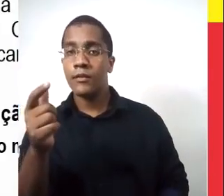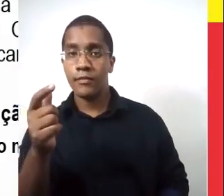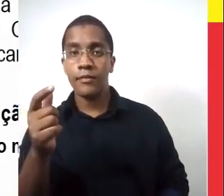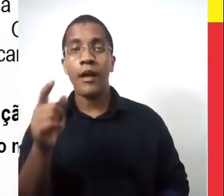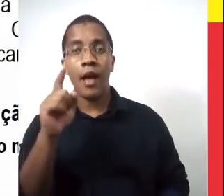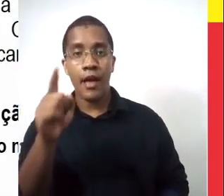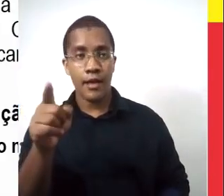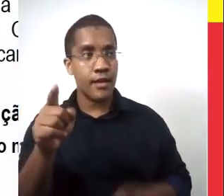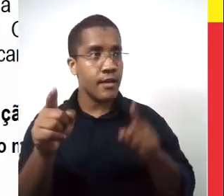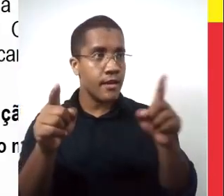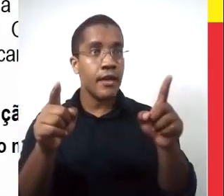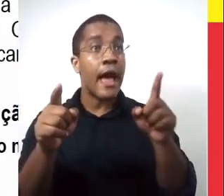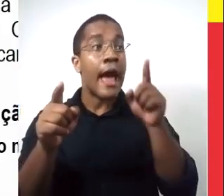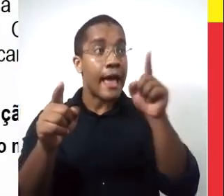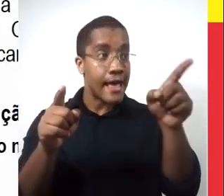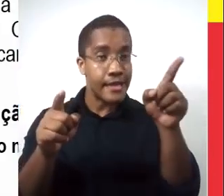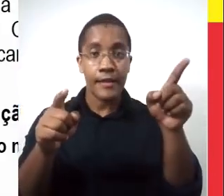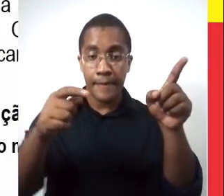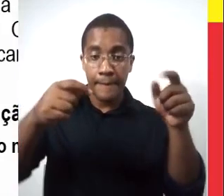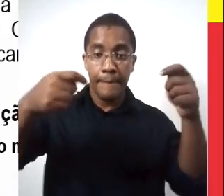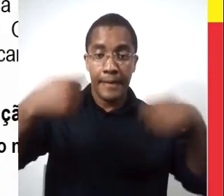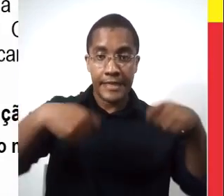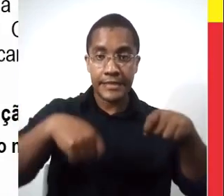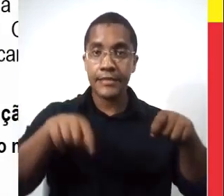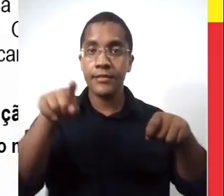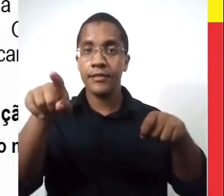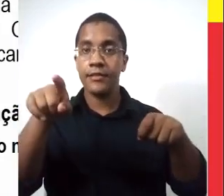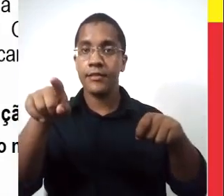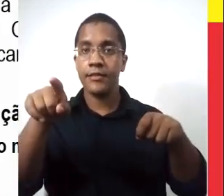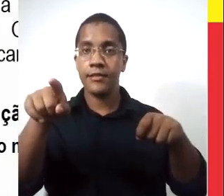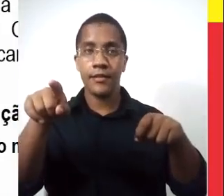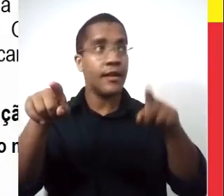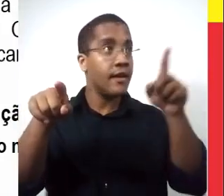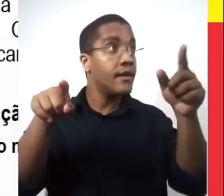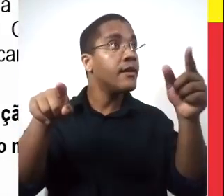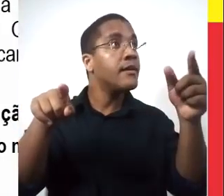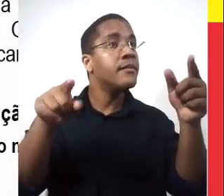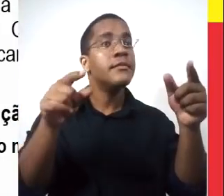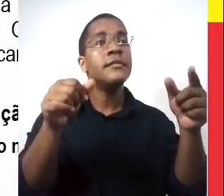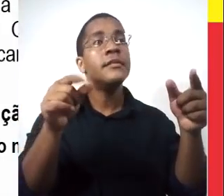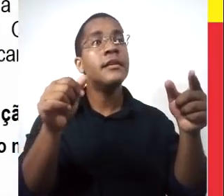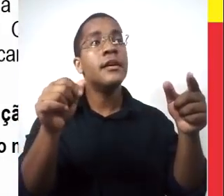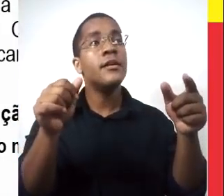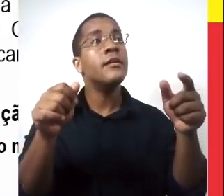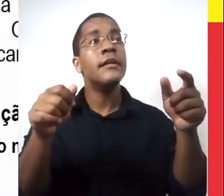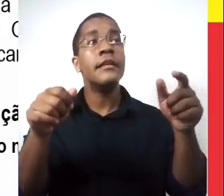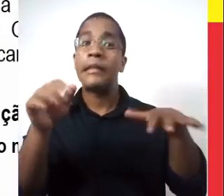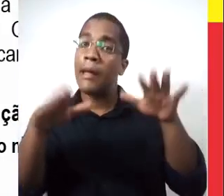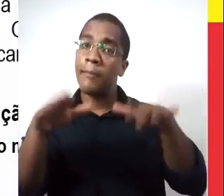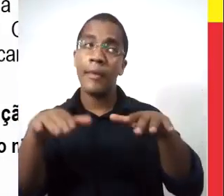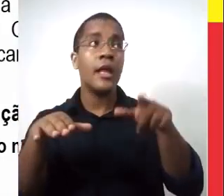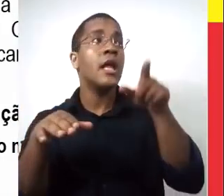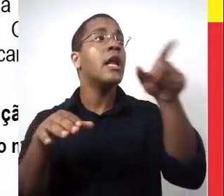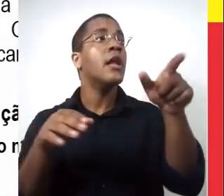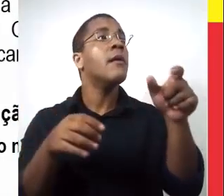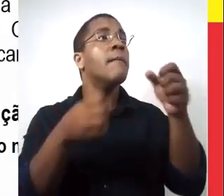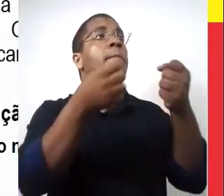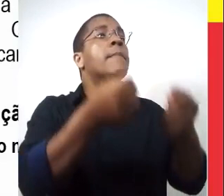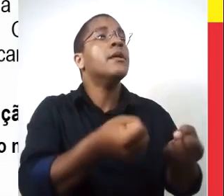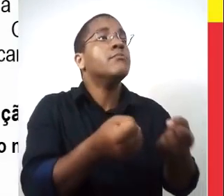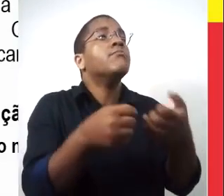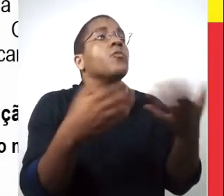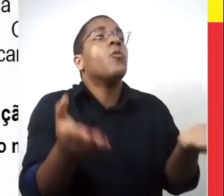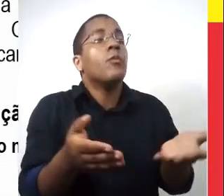tem essa interdependência. O preço vai depender da quantidade, ok? Se eu levar maior quantidade, vou pagar